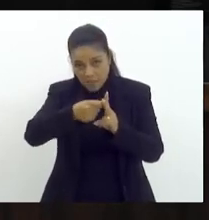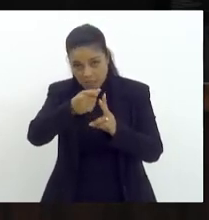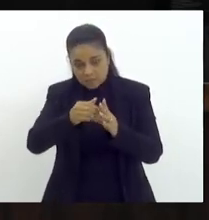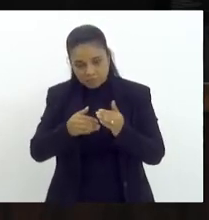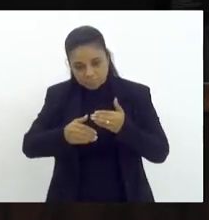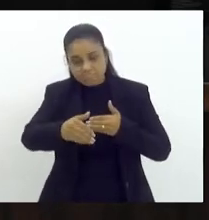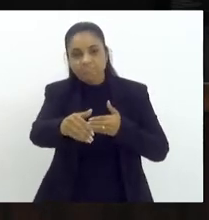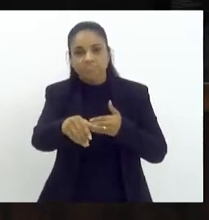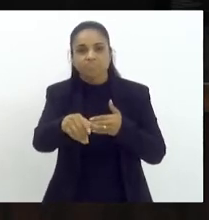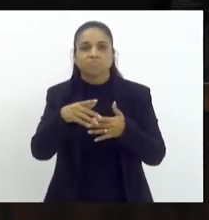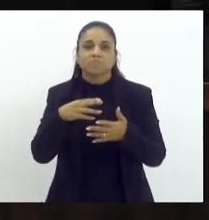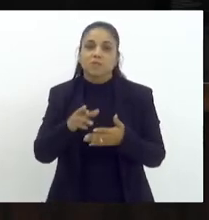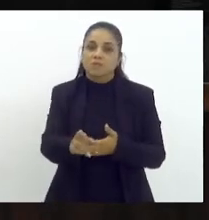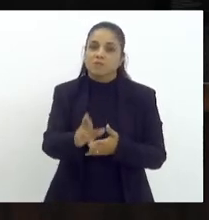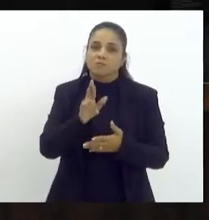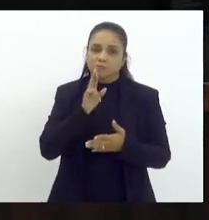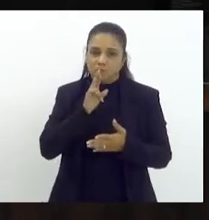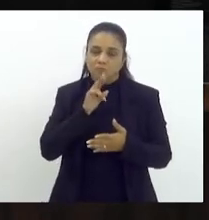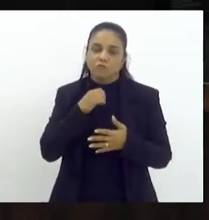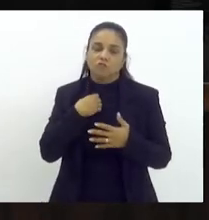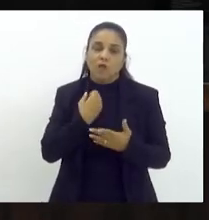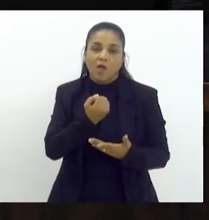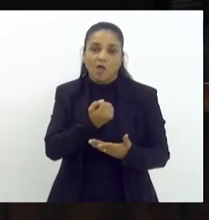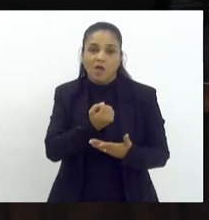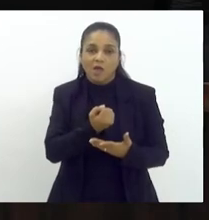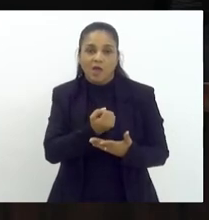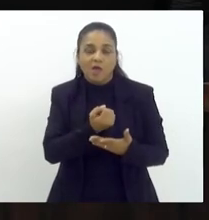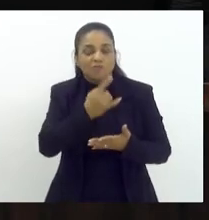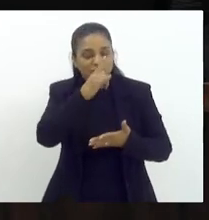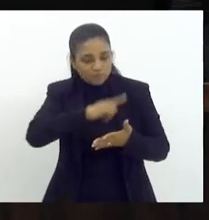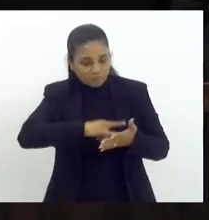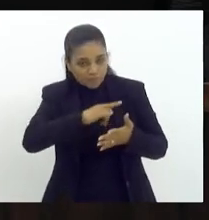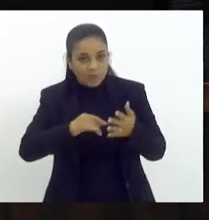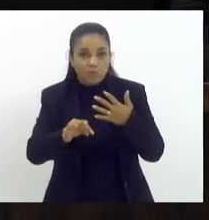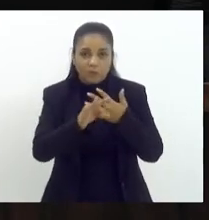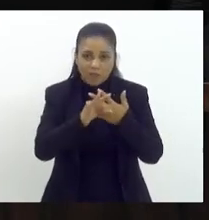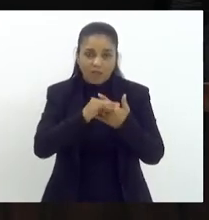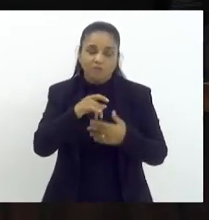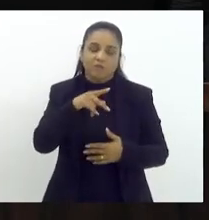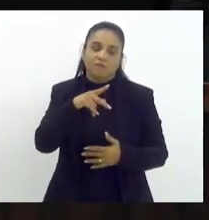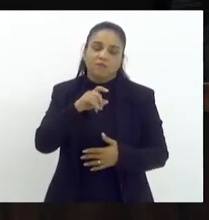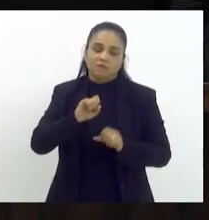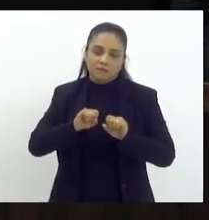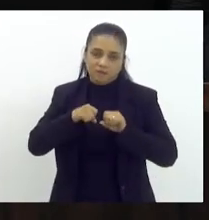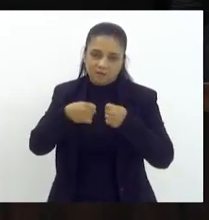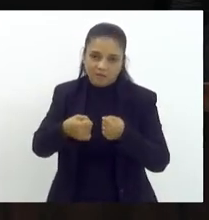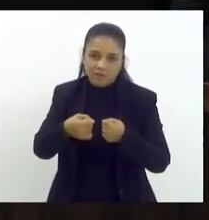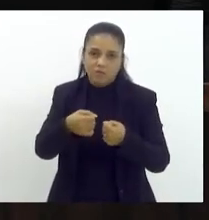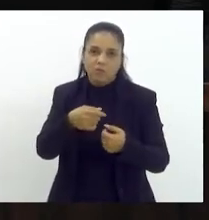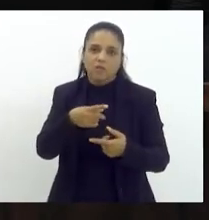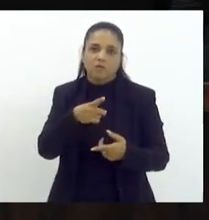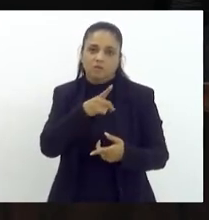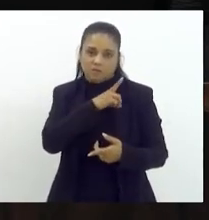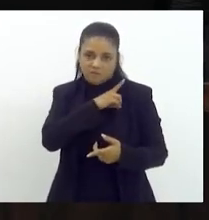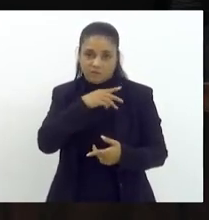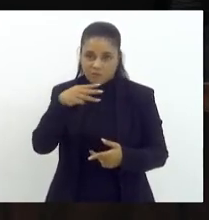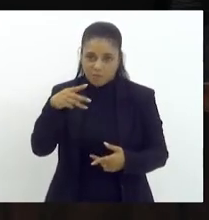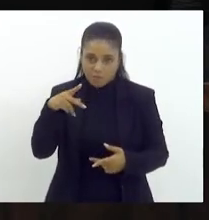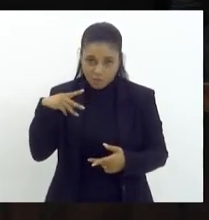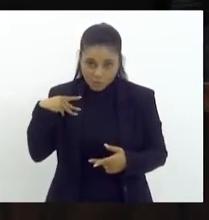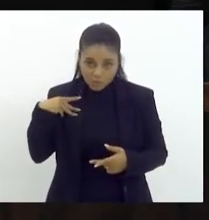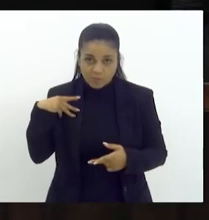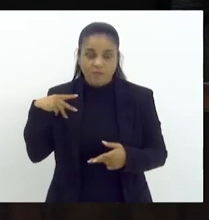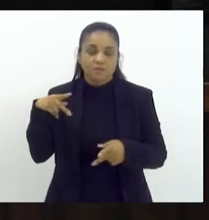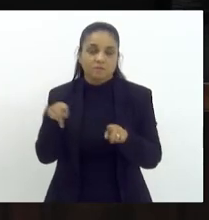dizer que eu recebi a nota técnica da Defensoria Pública também e independente do meu partido está